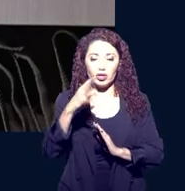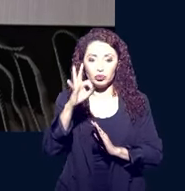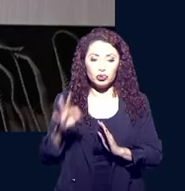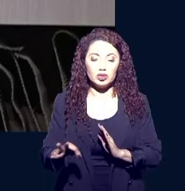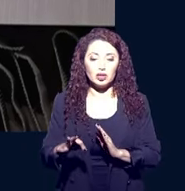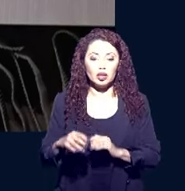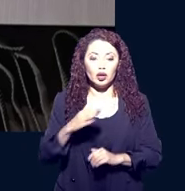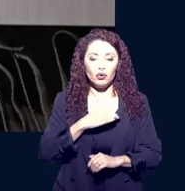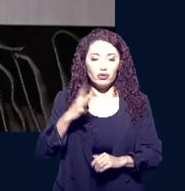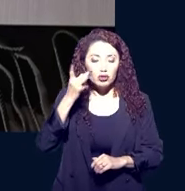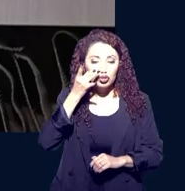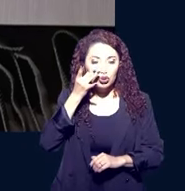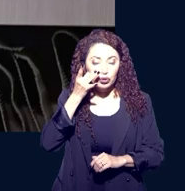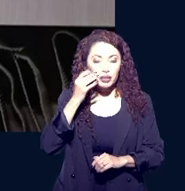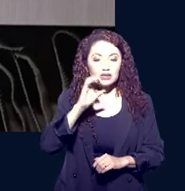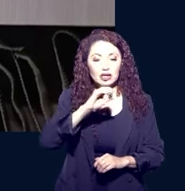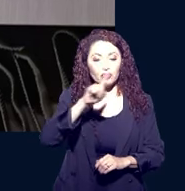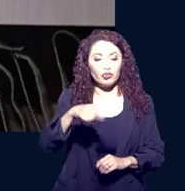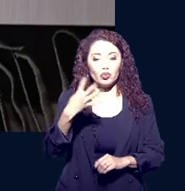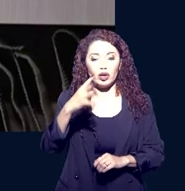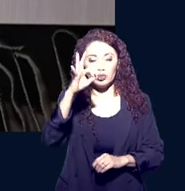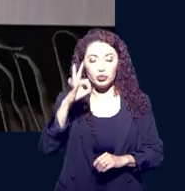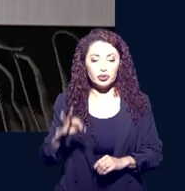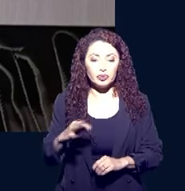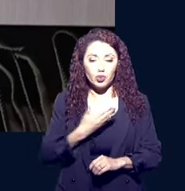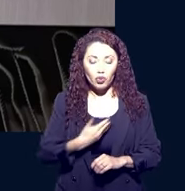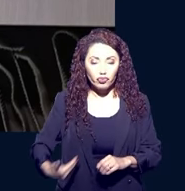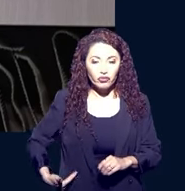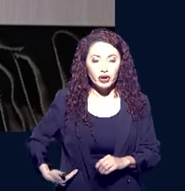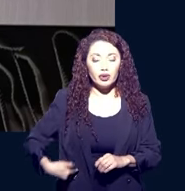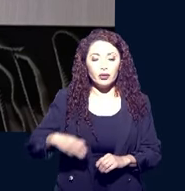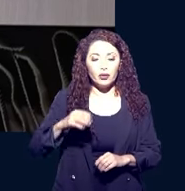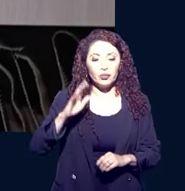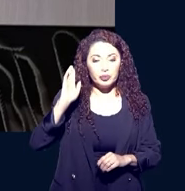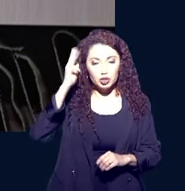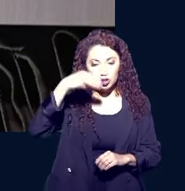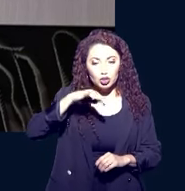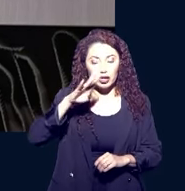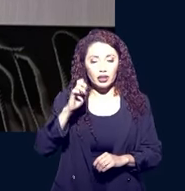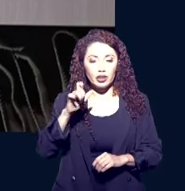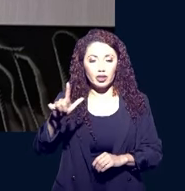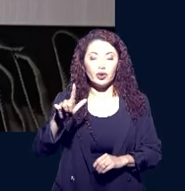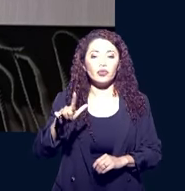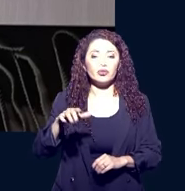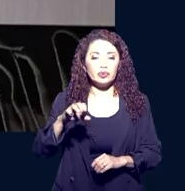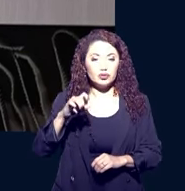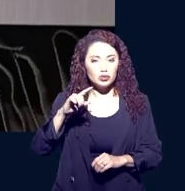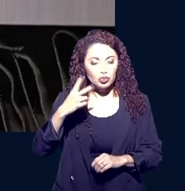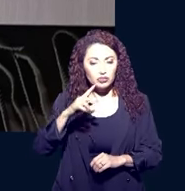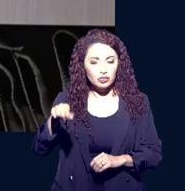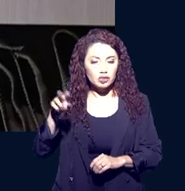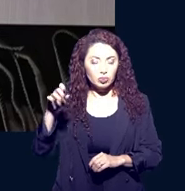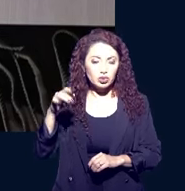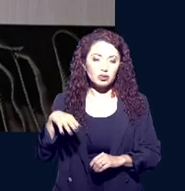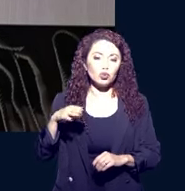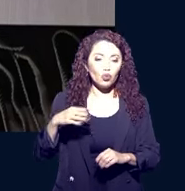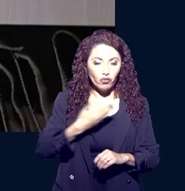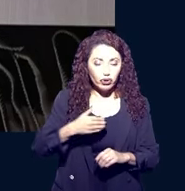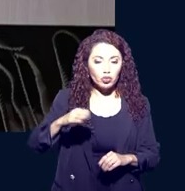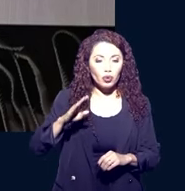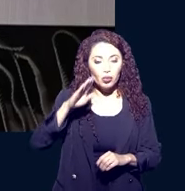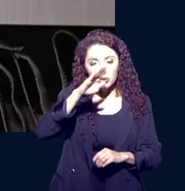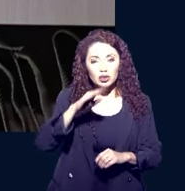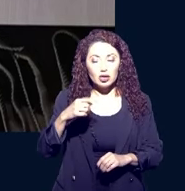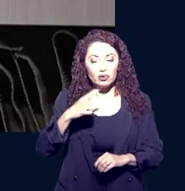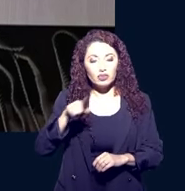Dilma 0,4 governo Michel Temer 1,6 e no governo bolsonaro 1,5 na